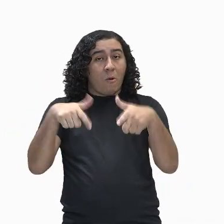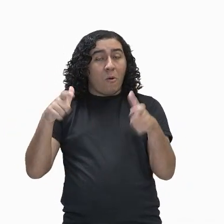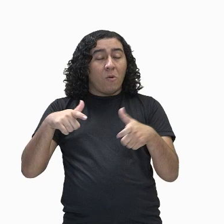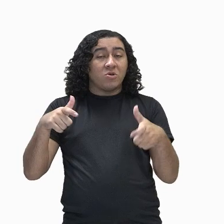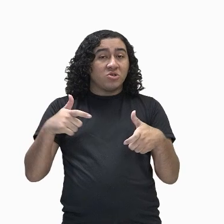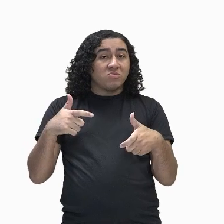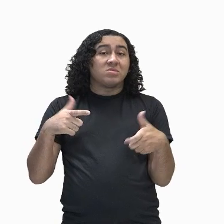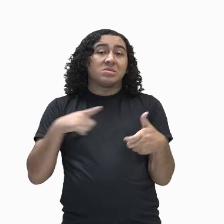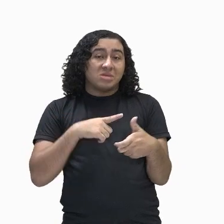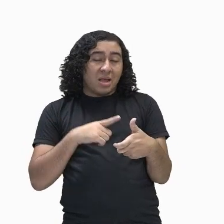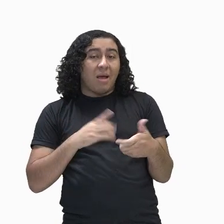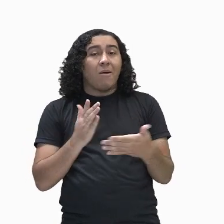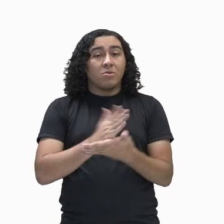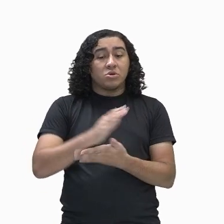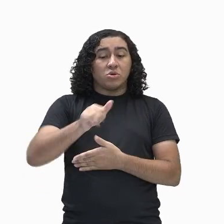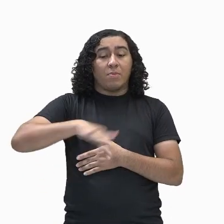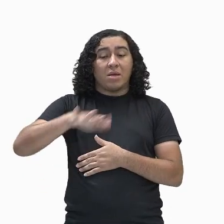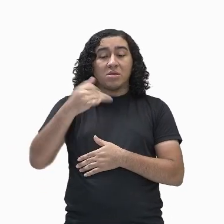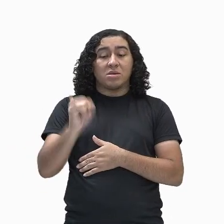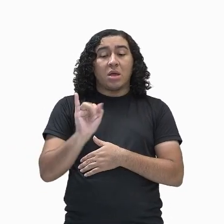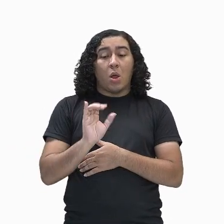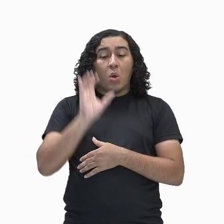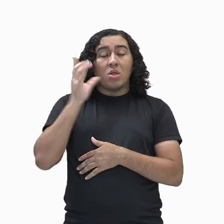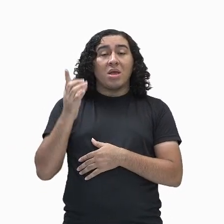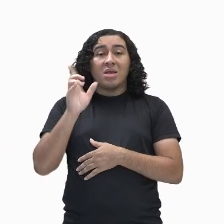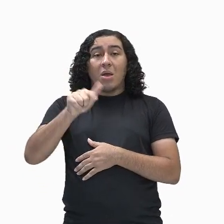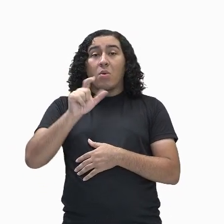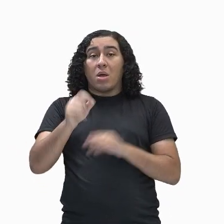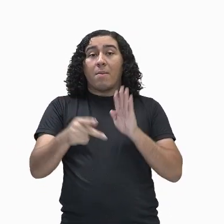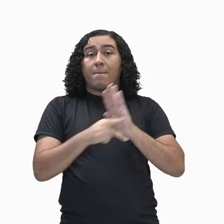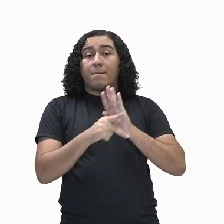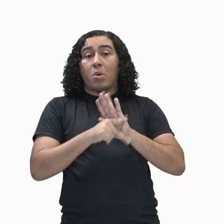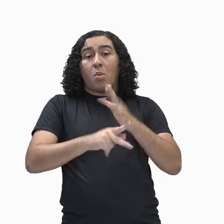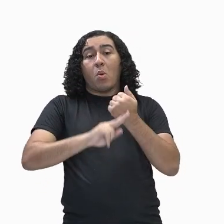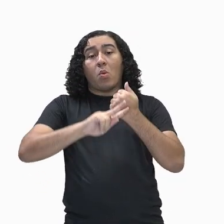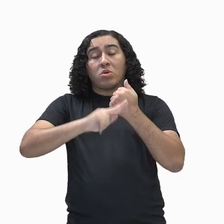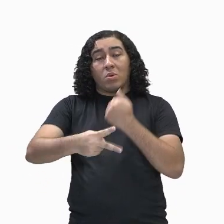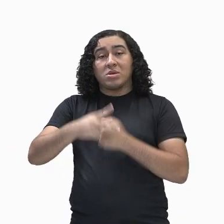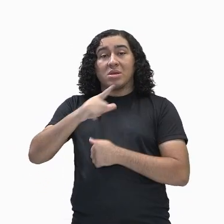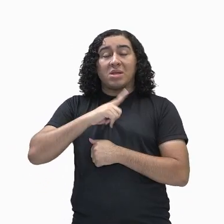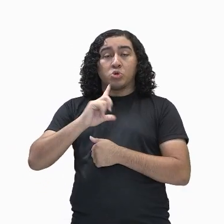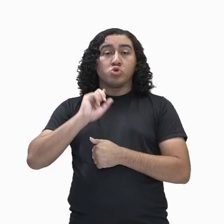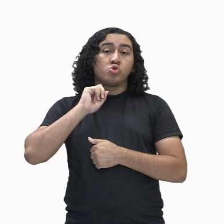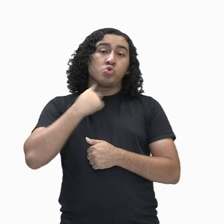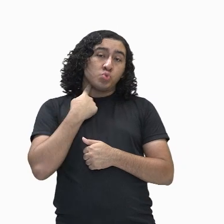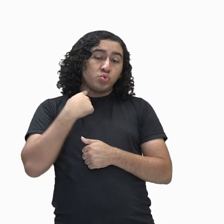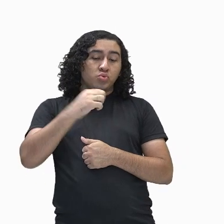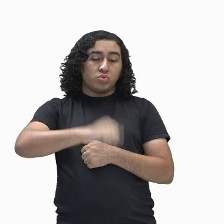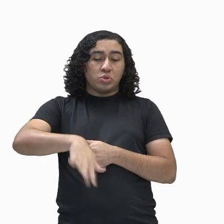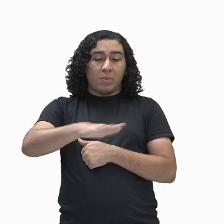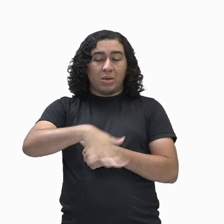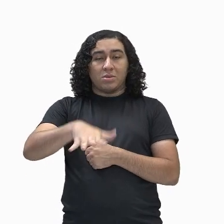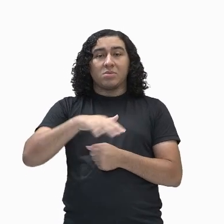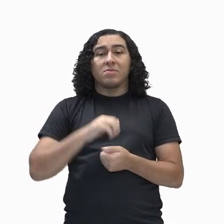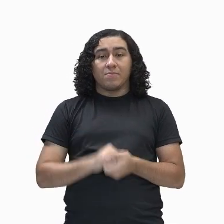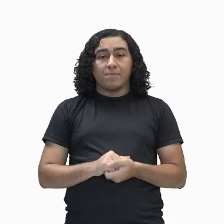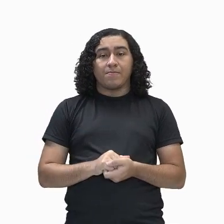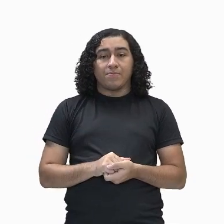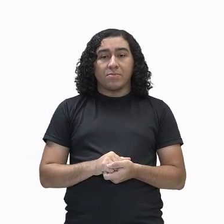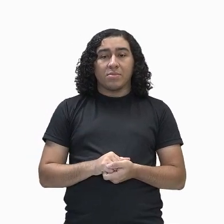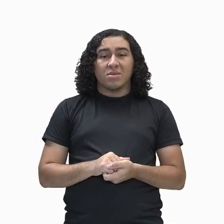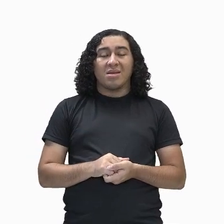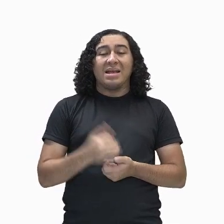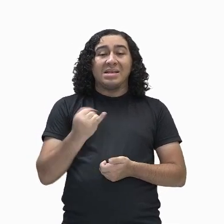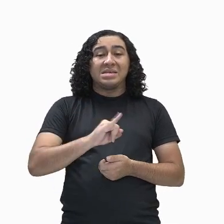nas praias. E quando isso acontece, foi ali decorrente da poluição daquele lugar. Então, aonde tem